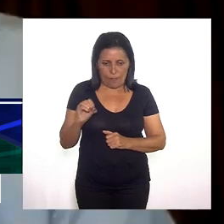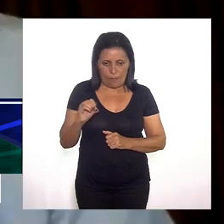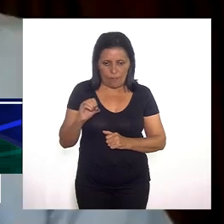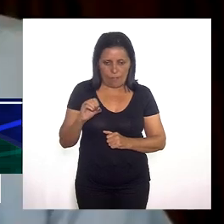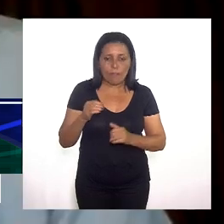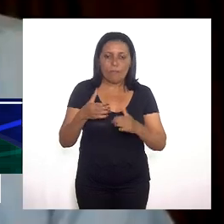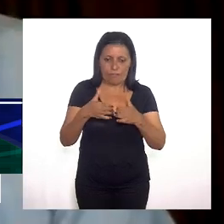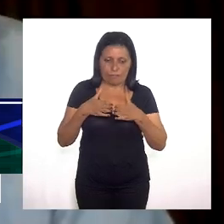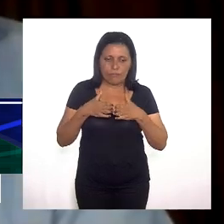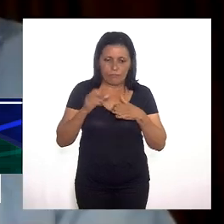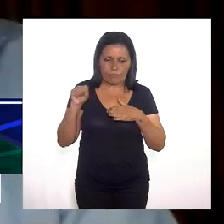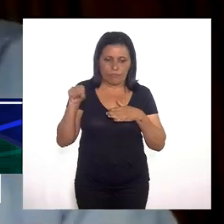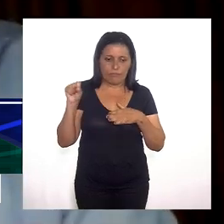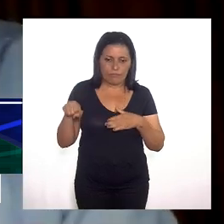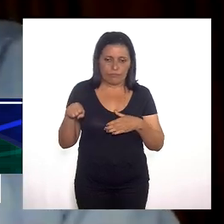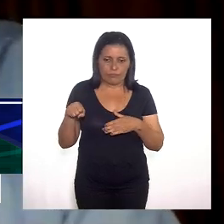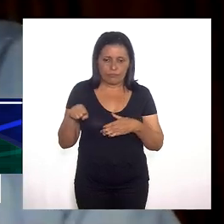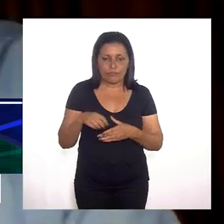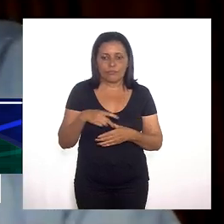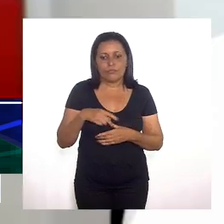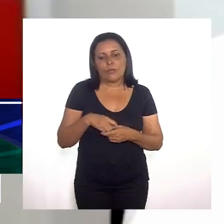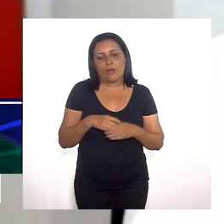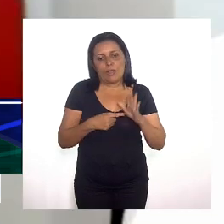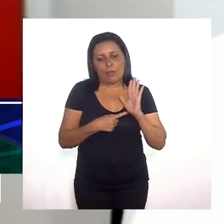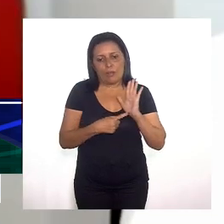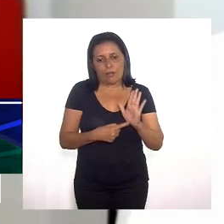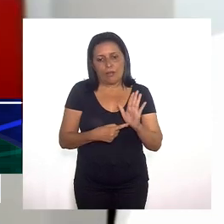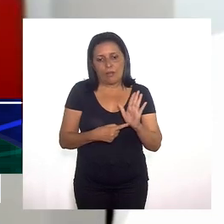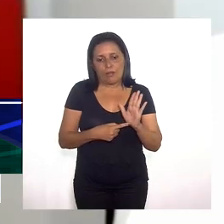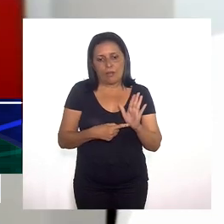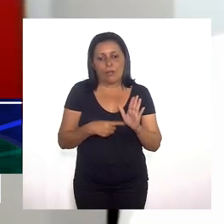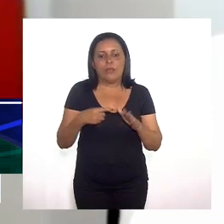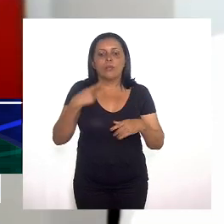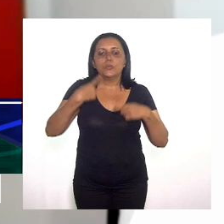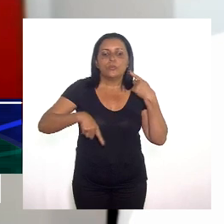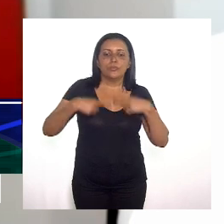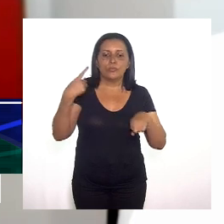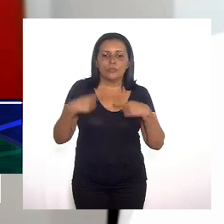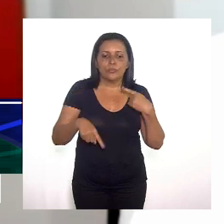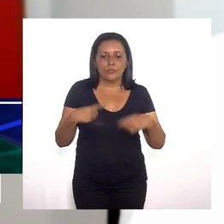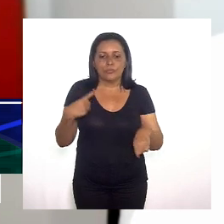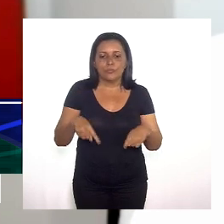Favorável, presidente. Os pareceres emitidos em discussão.